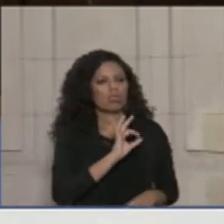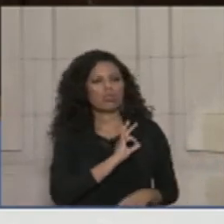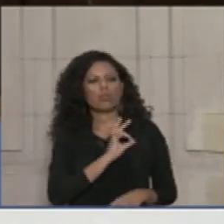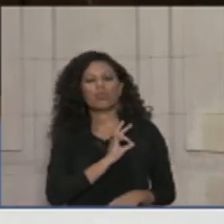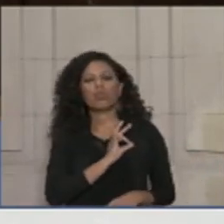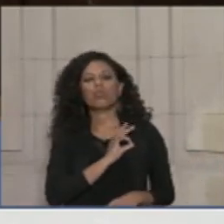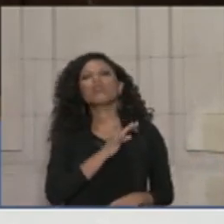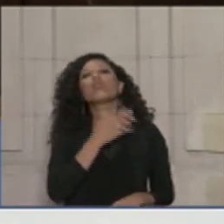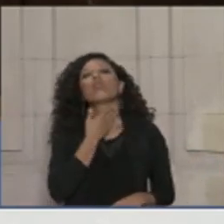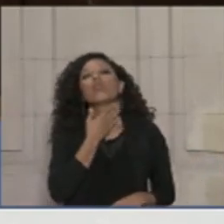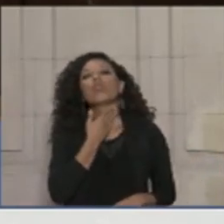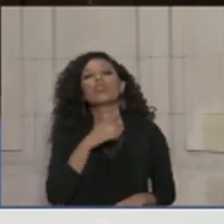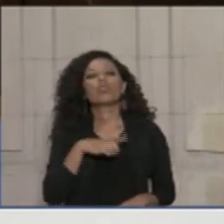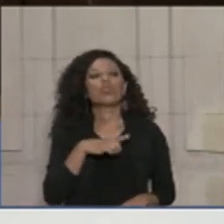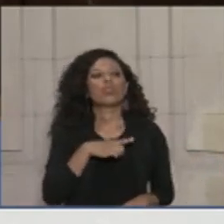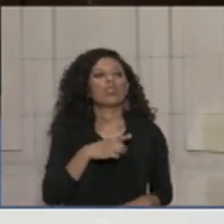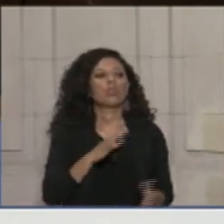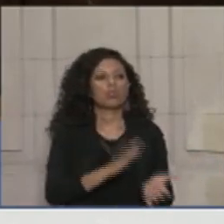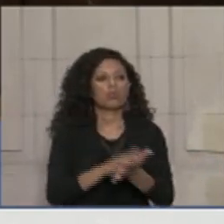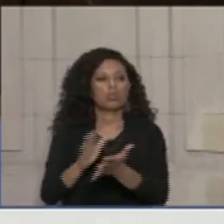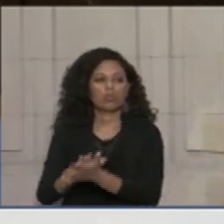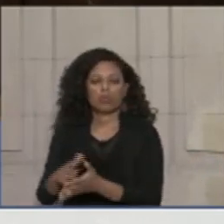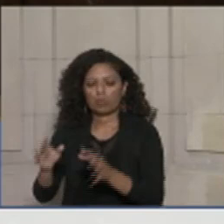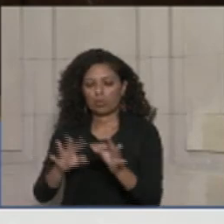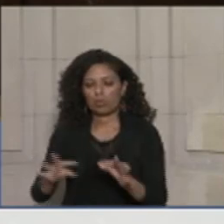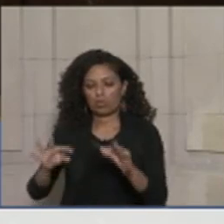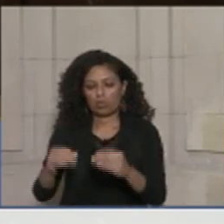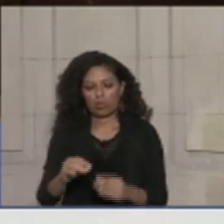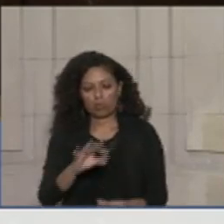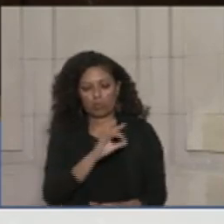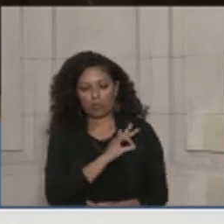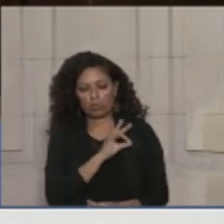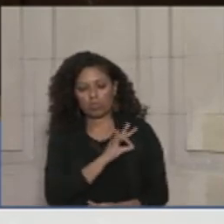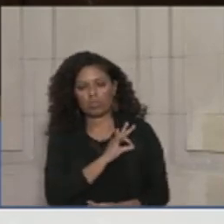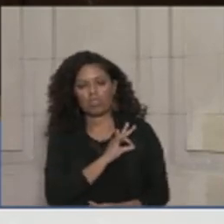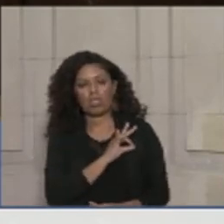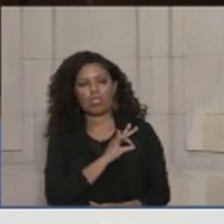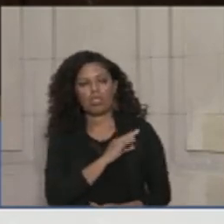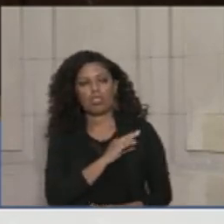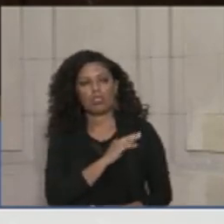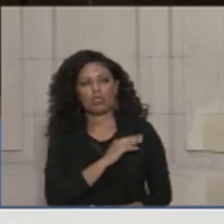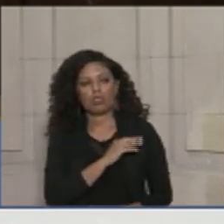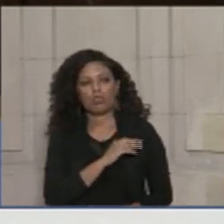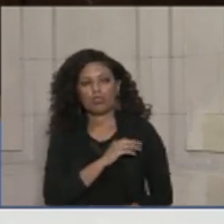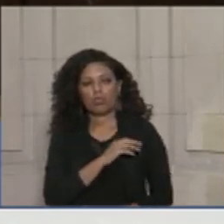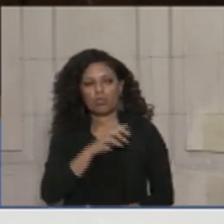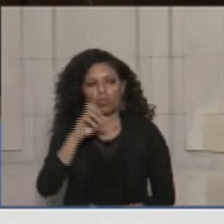uma voz. A minha saudação a todos os bravos guerreiros da Polícia Militar, que são a nossa